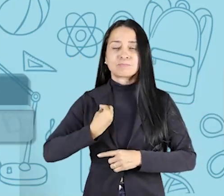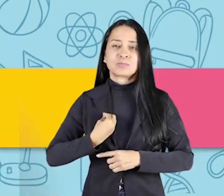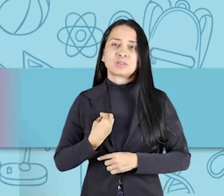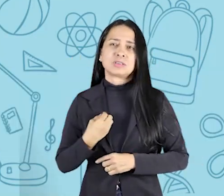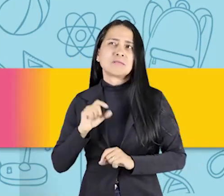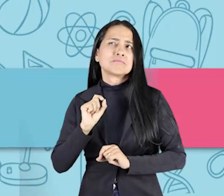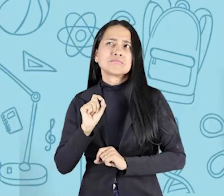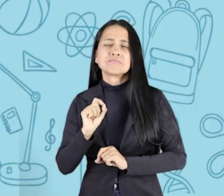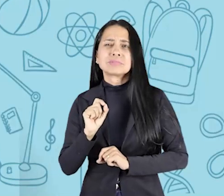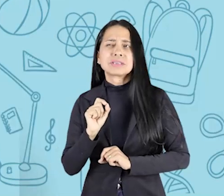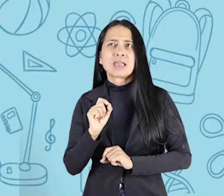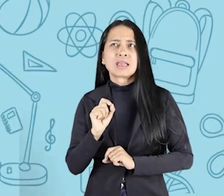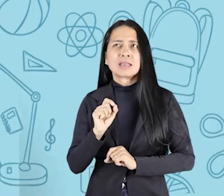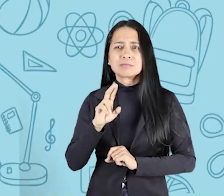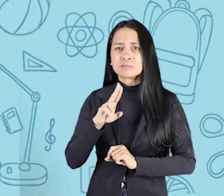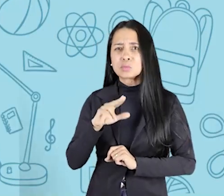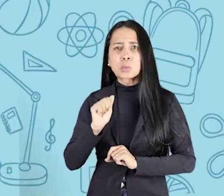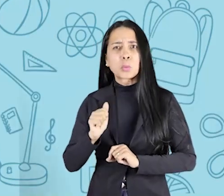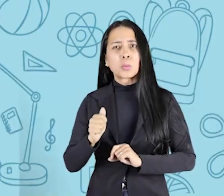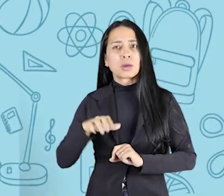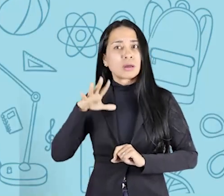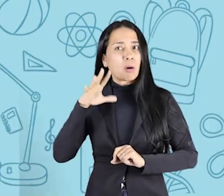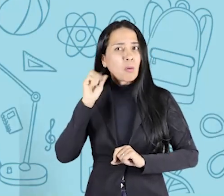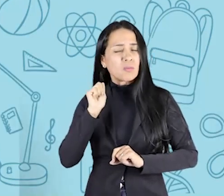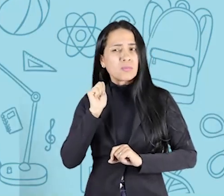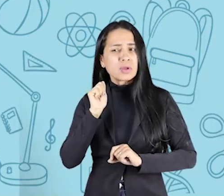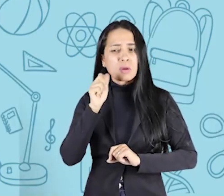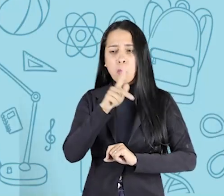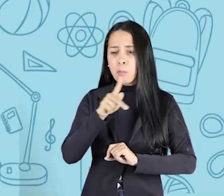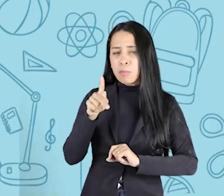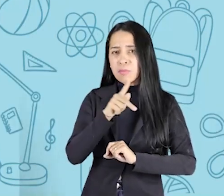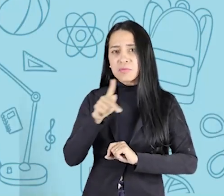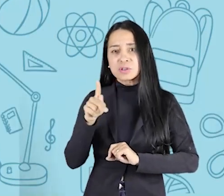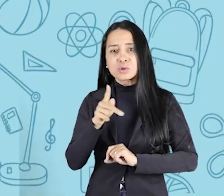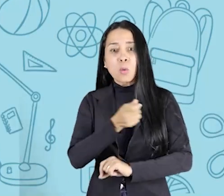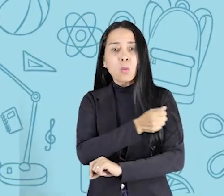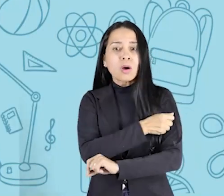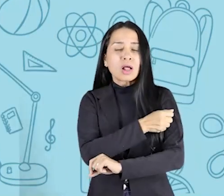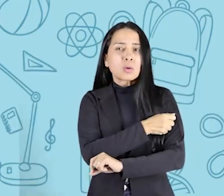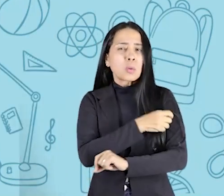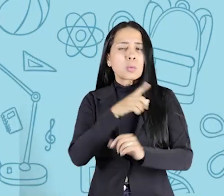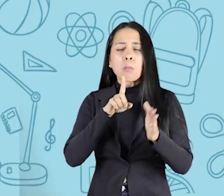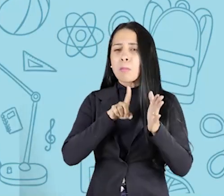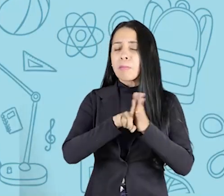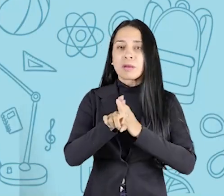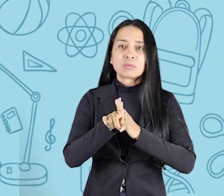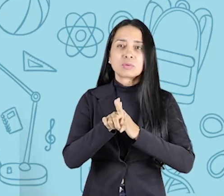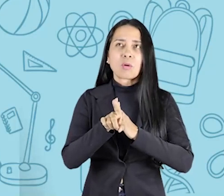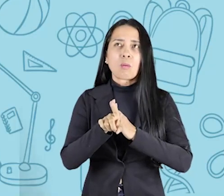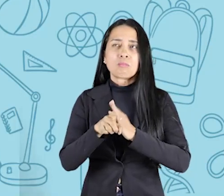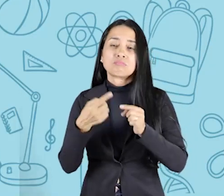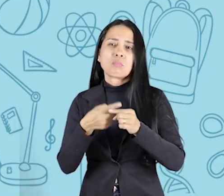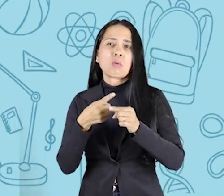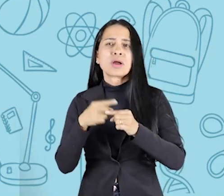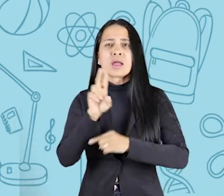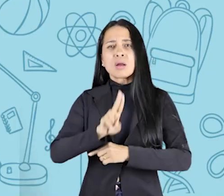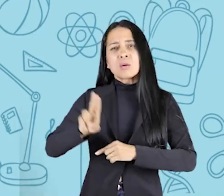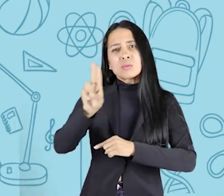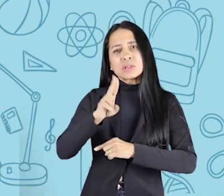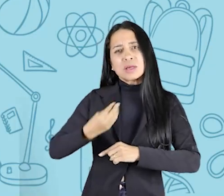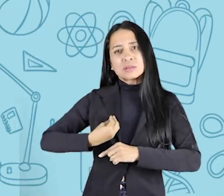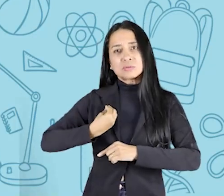nunca ouviu, um professor ou mesmo aluno fez aquela perguntinha básica, mas para que eu vou usar isso na minha